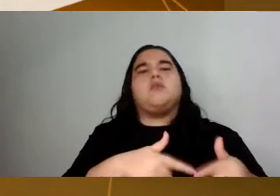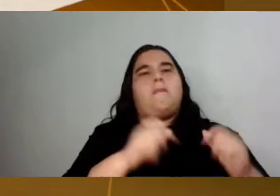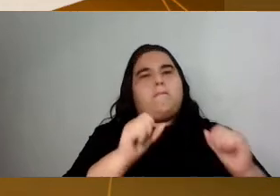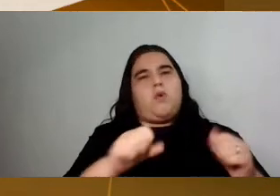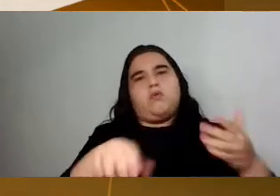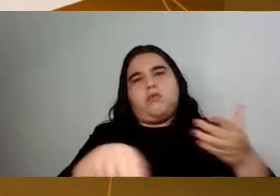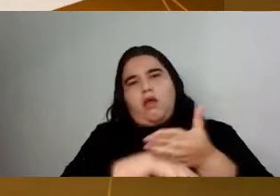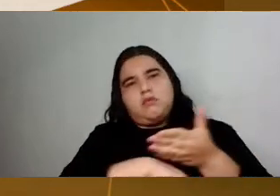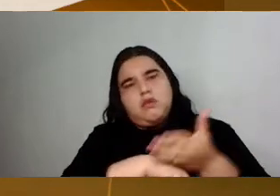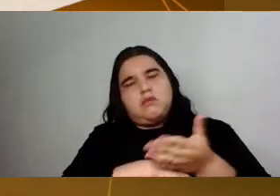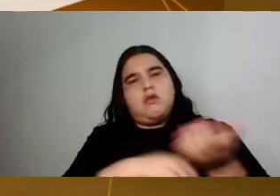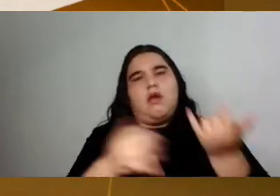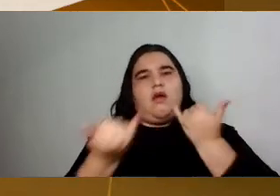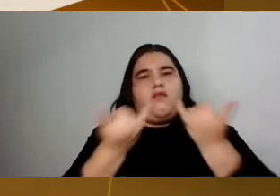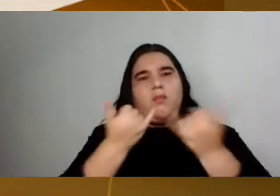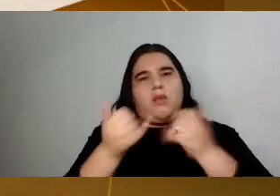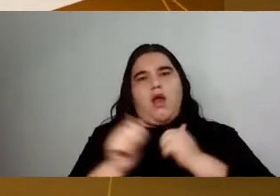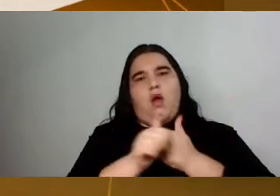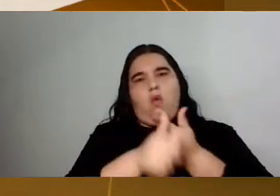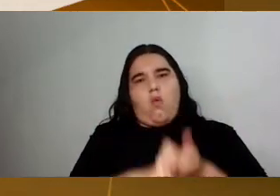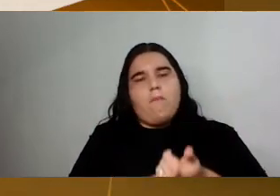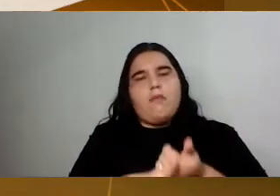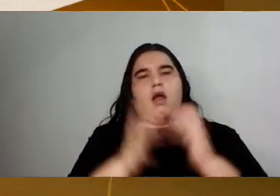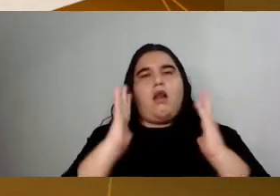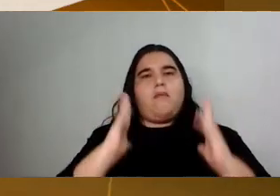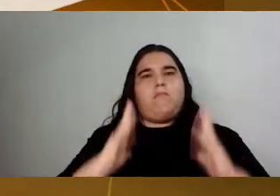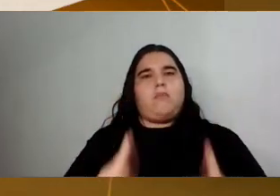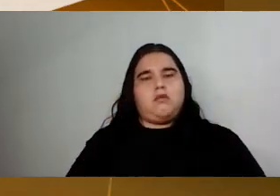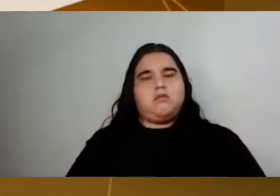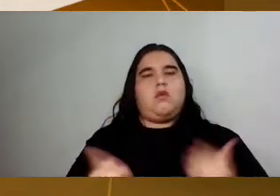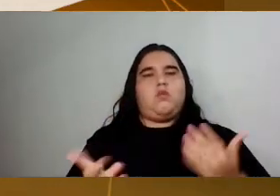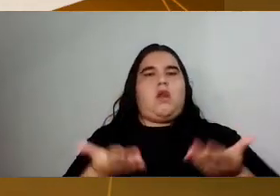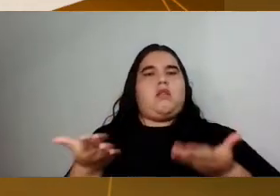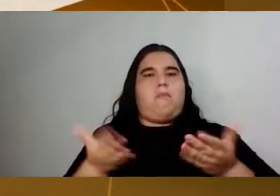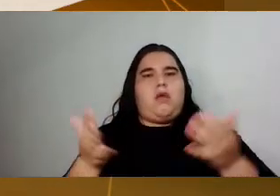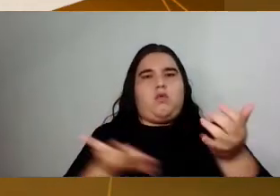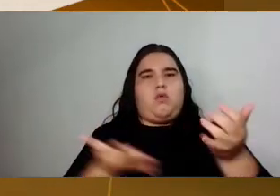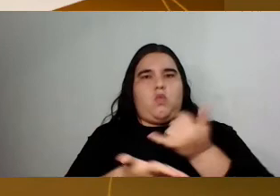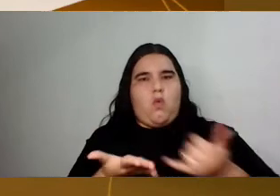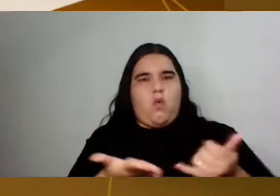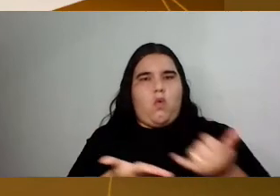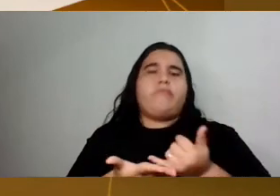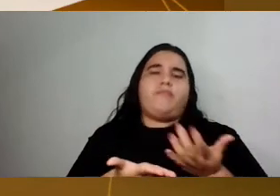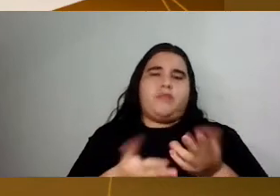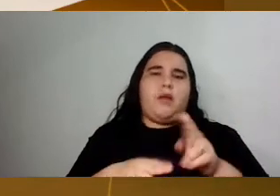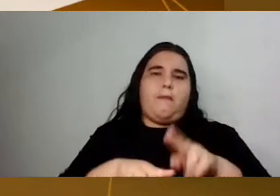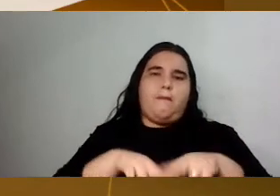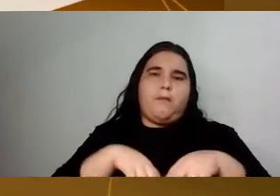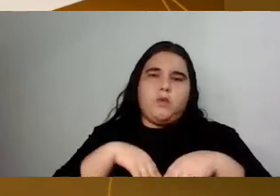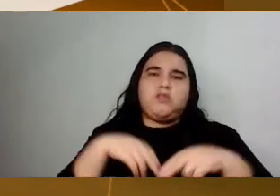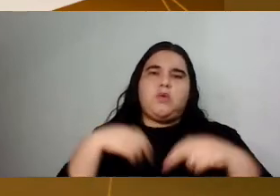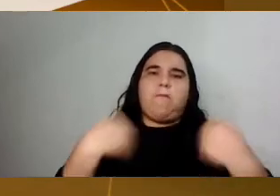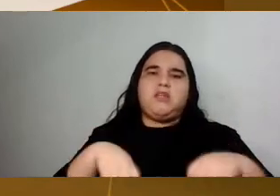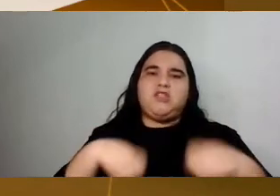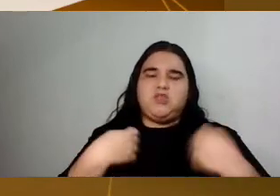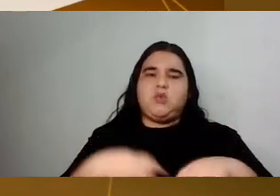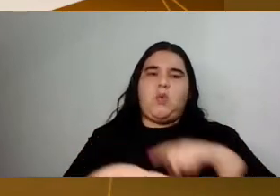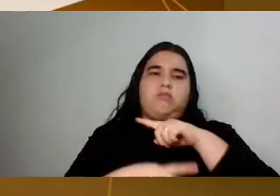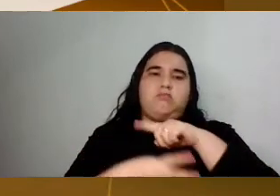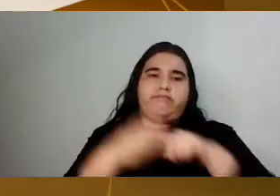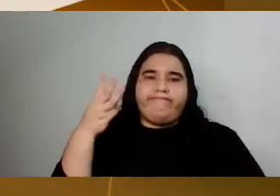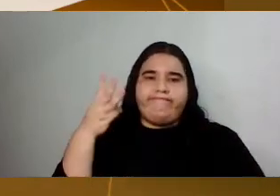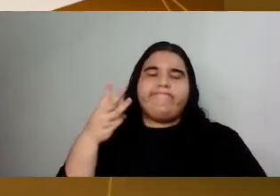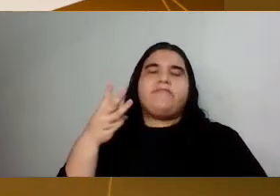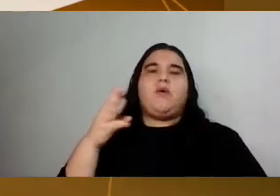a acompanhar o tratamento do óleo. Então, logo de cara, a gente precisou ter essas 3 vias de comunicação, esses 3 links, digamos